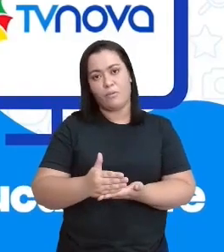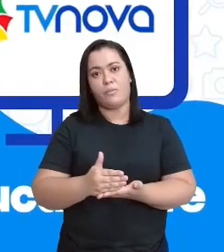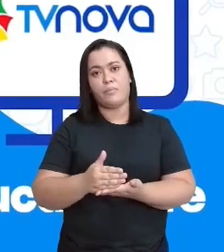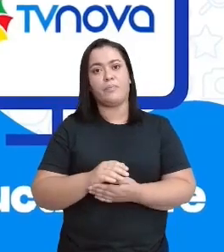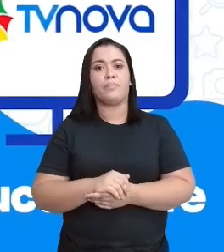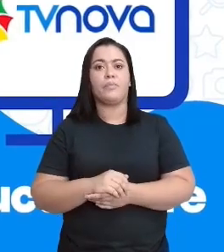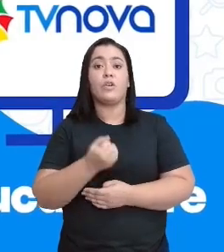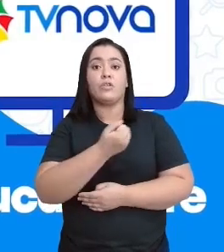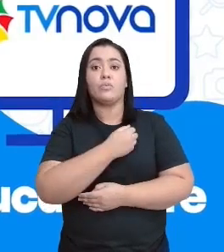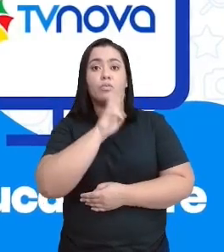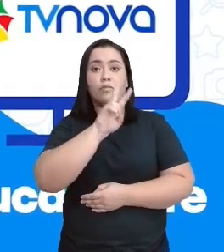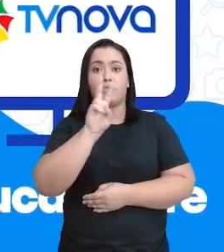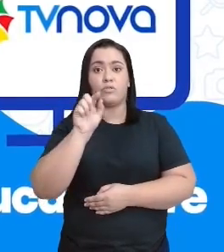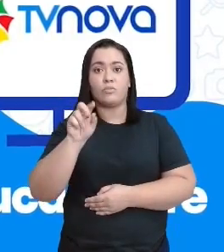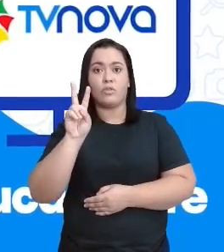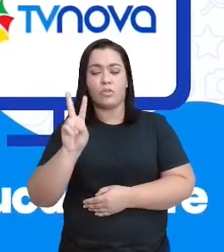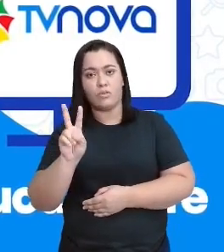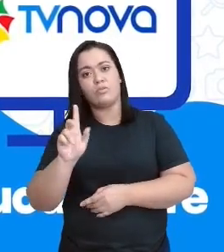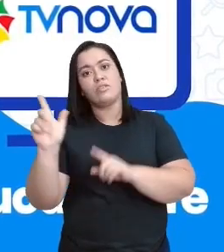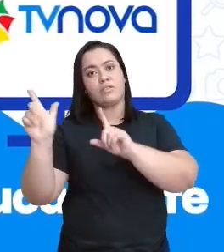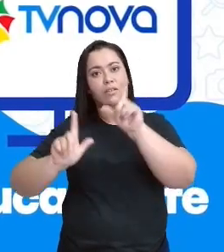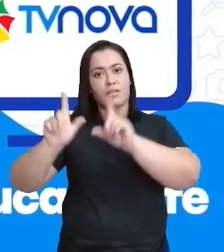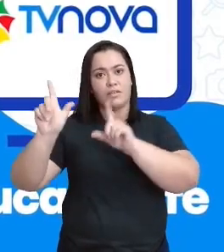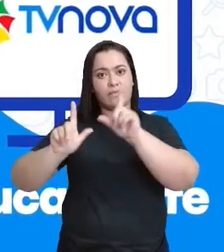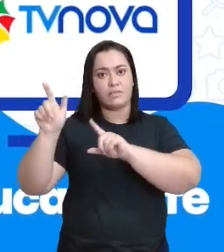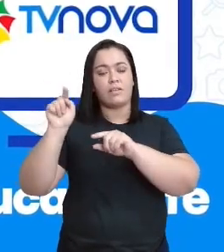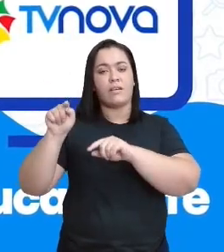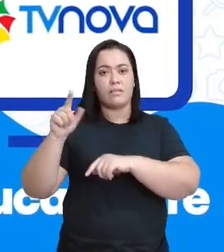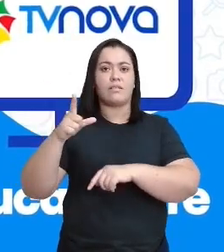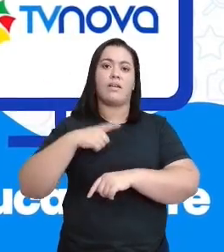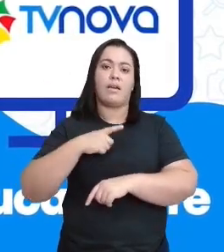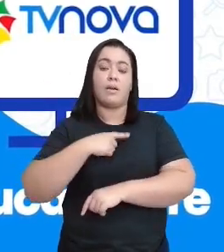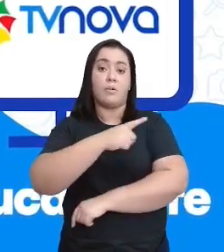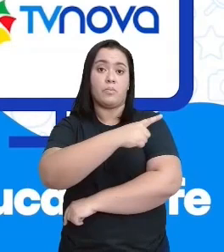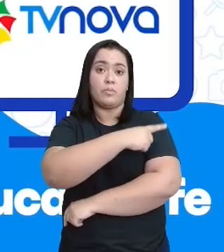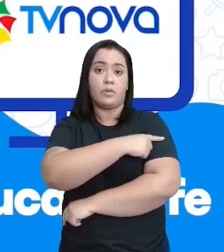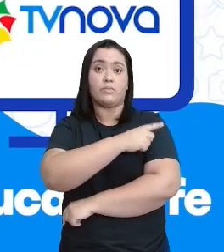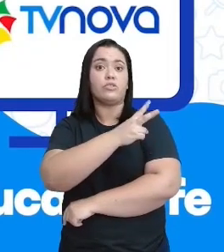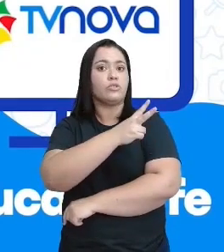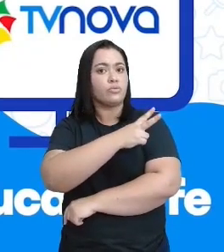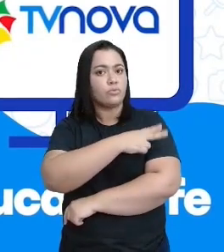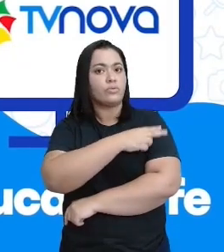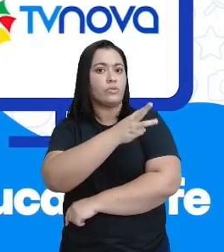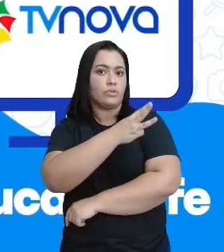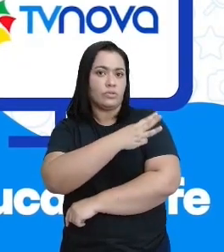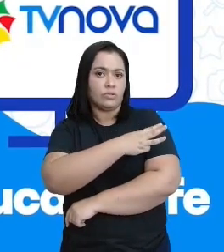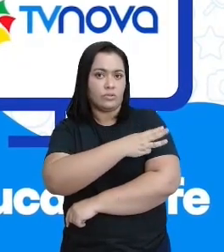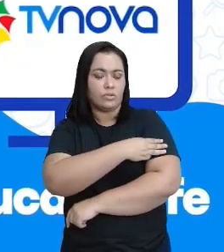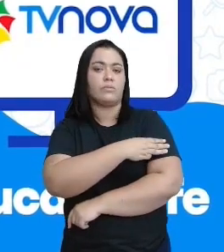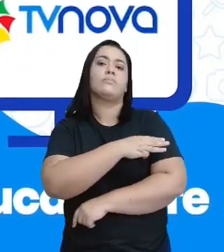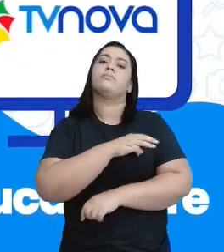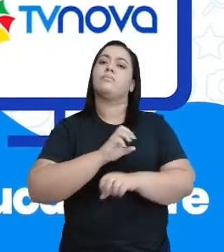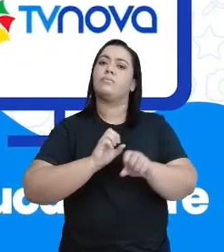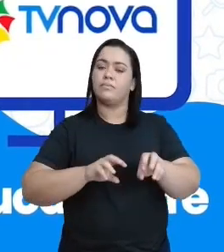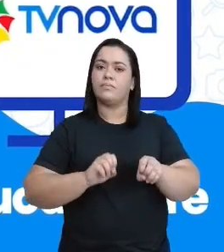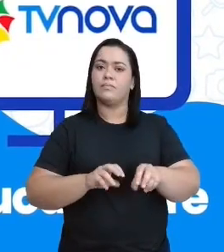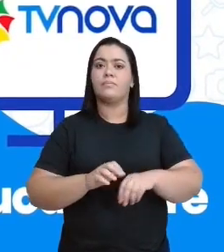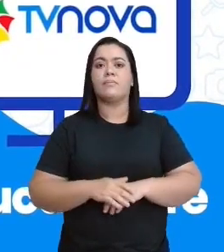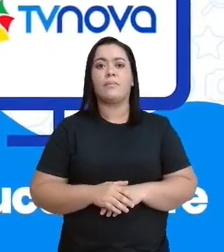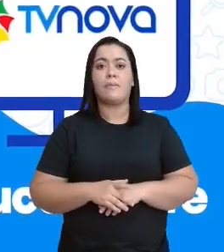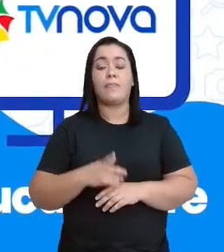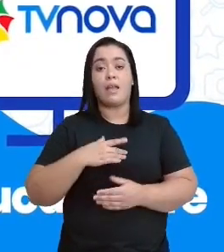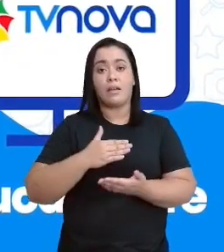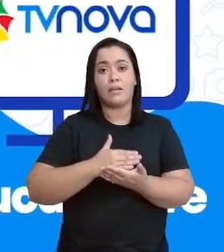canal 22.2 da TV Nova é dedicado às aulas do 1º, 2º e 3º ano do ensino fundamental,